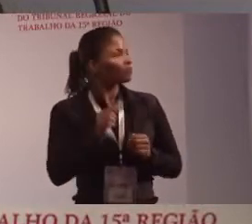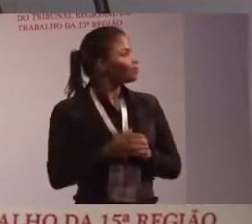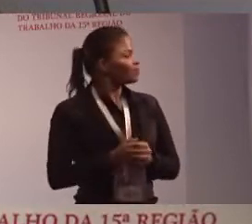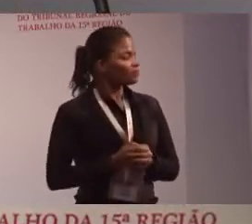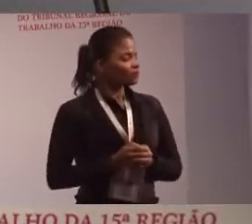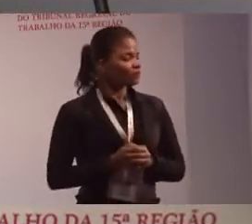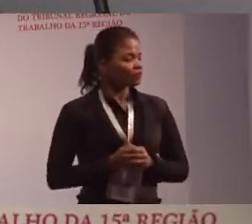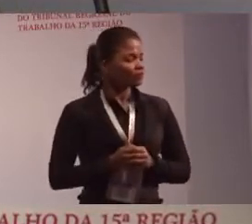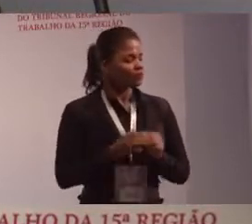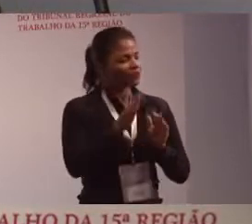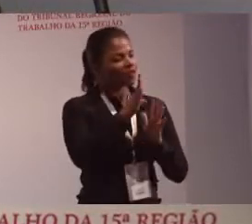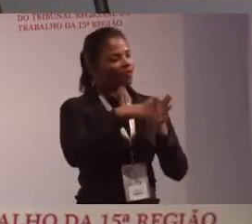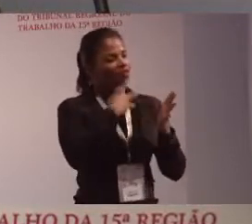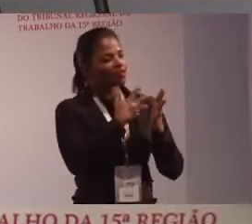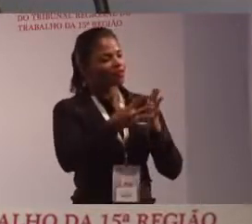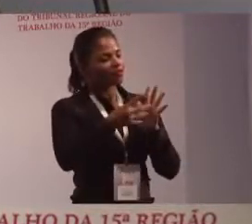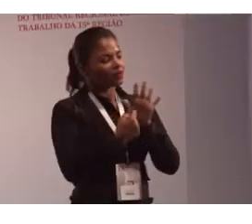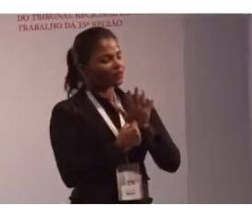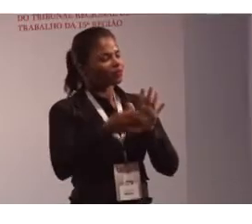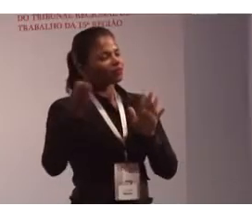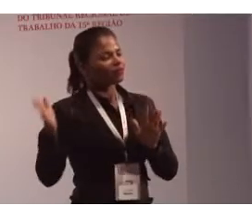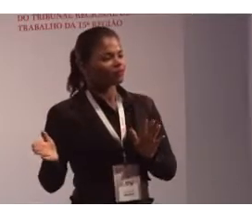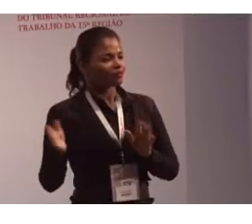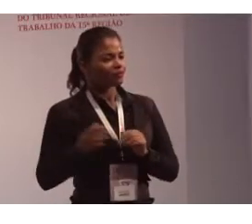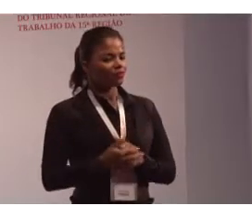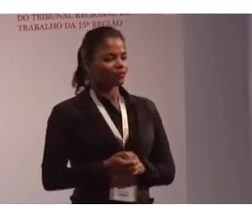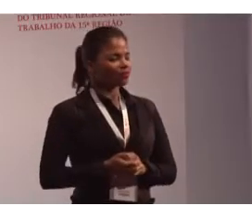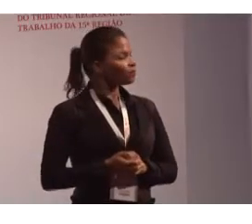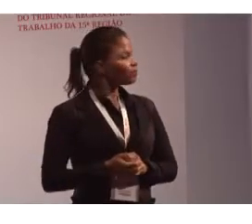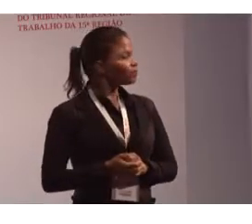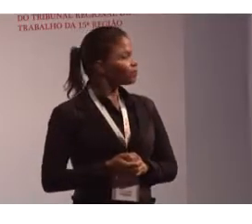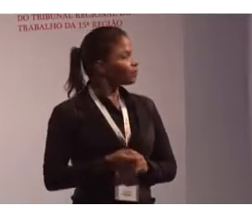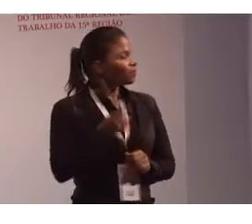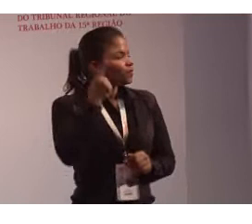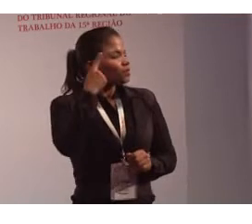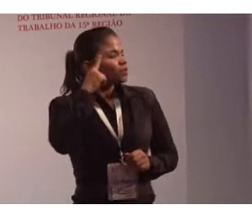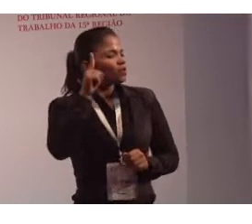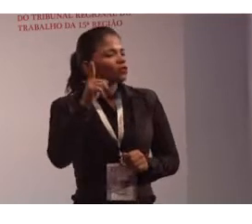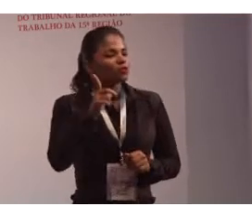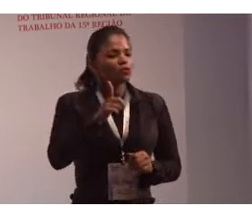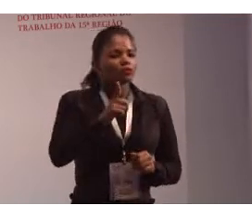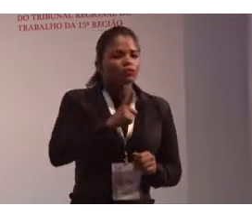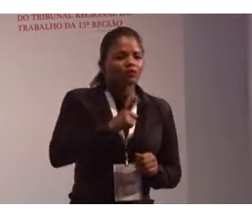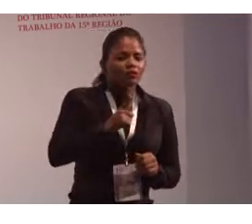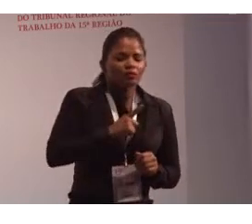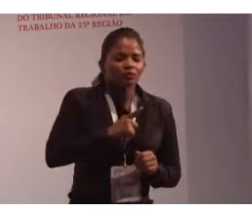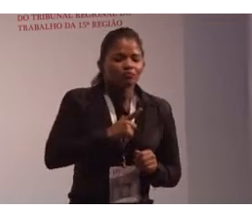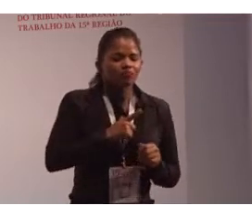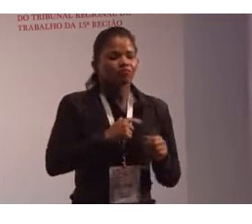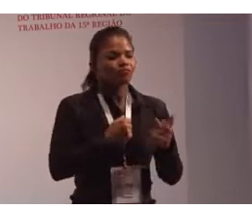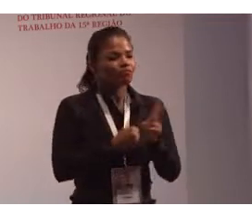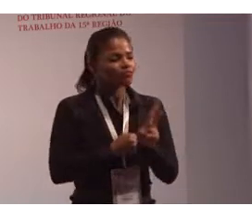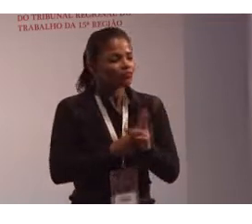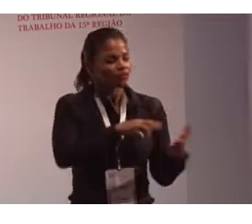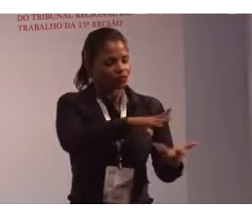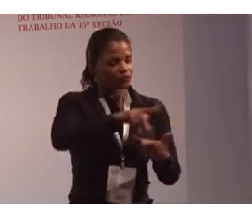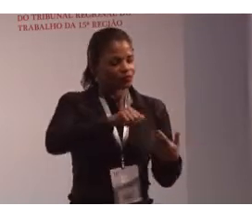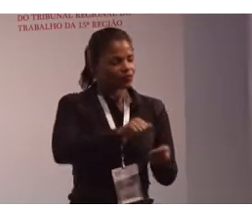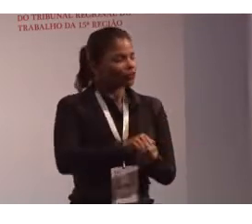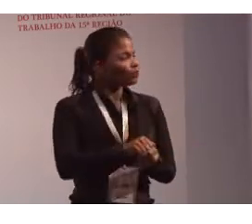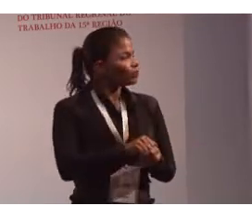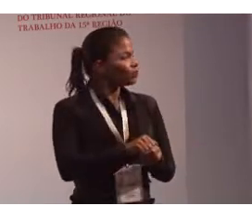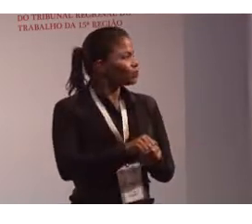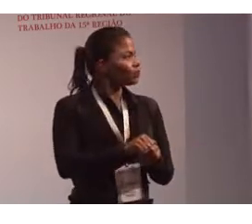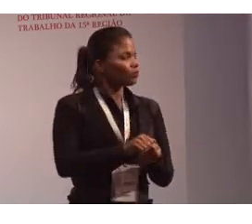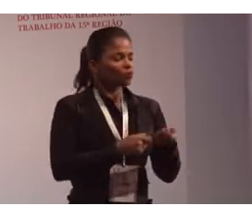essa tabelinha aqui à nossa direita. Eles acham que existe uma tendência de aumento do protecionismo do mundo, né? Não